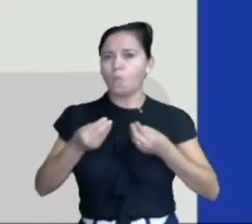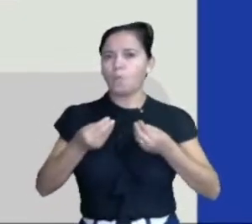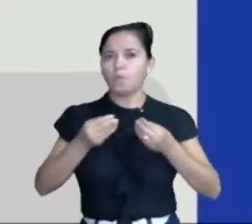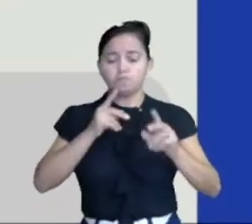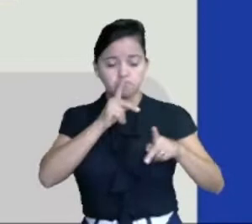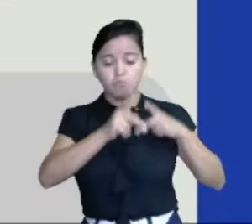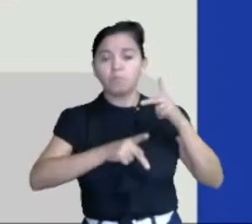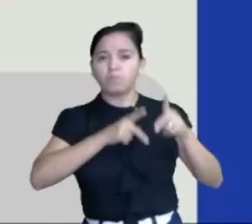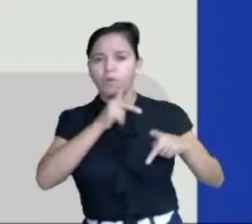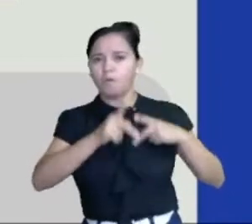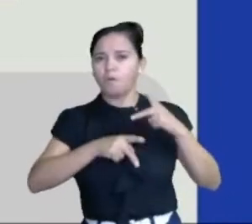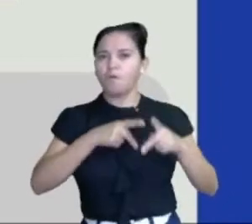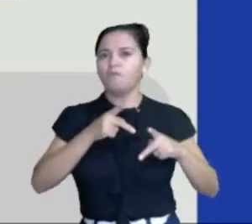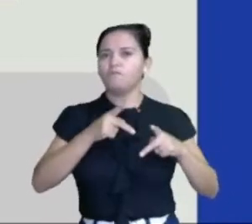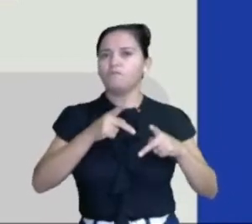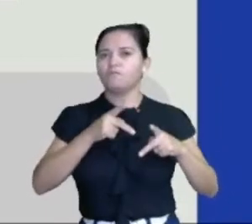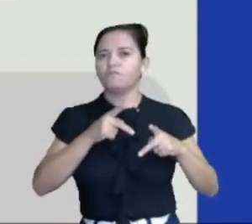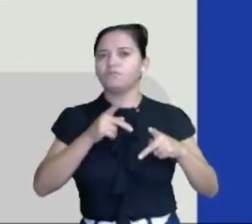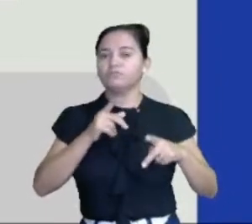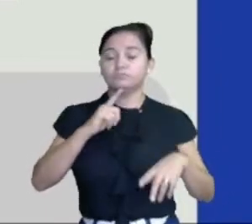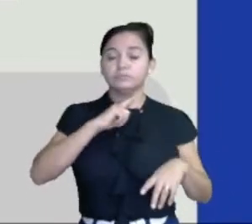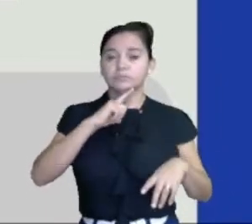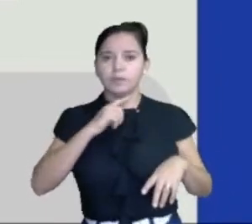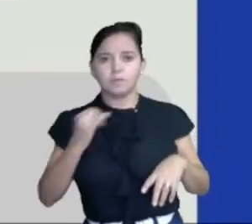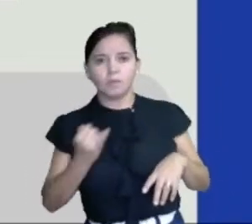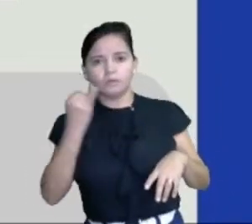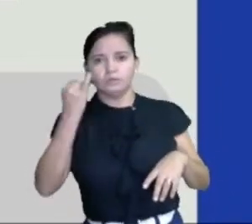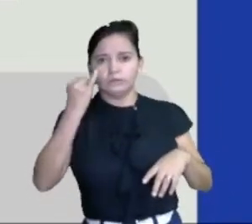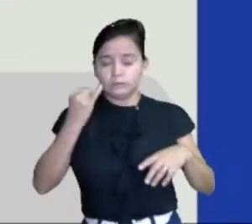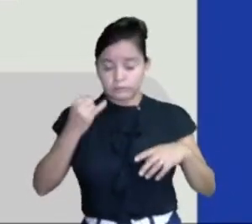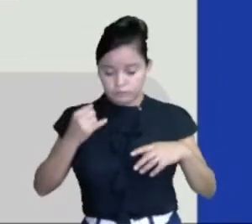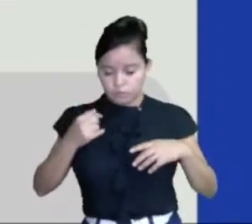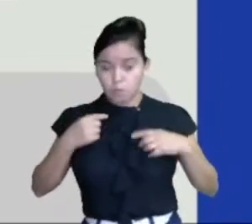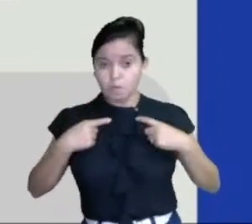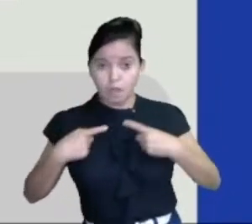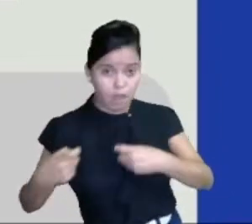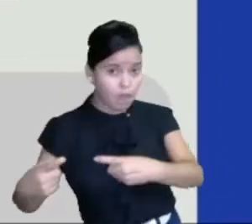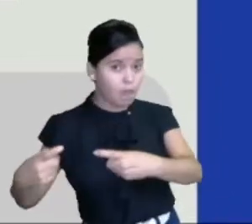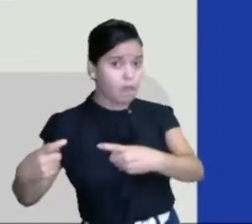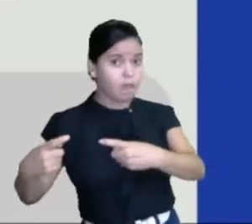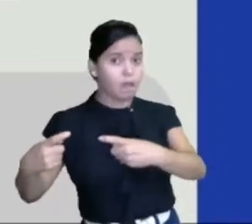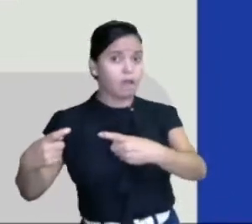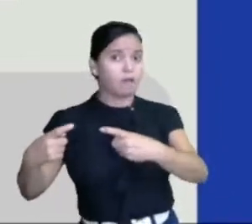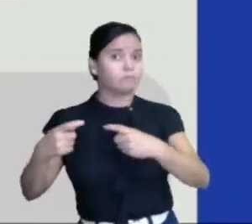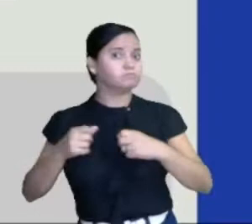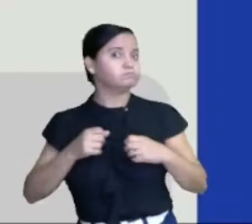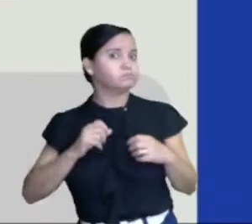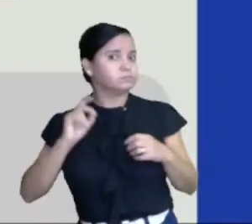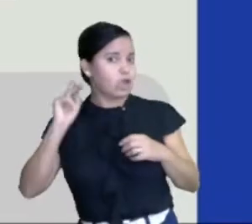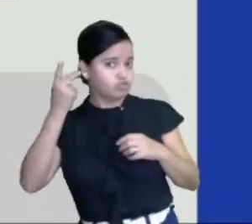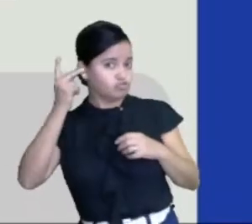determinado povo, acontecimentos que marcam, como guerras,